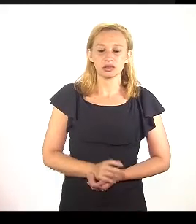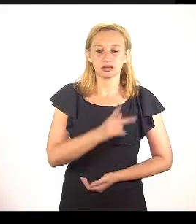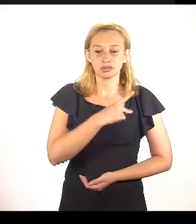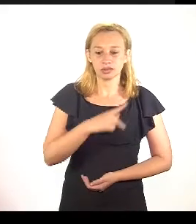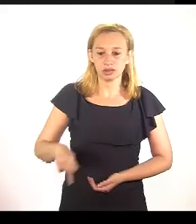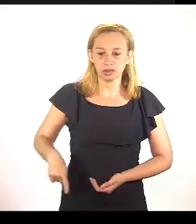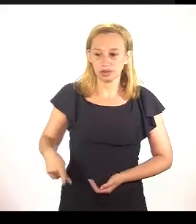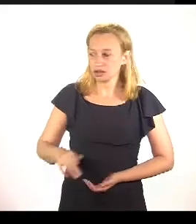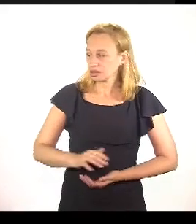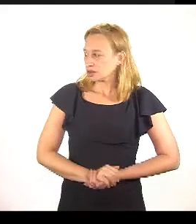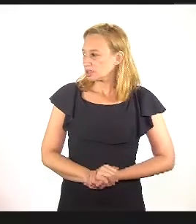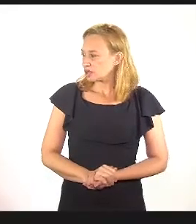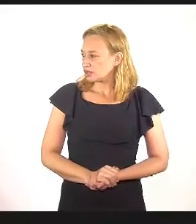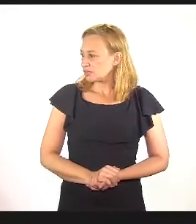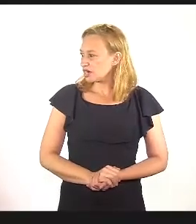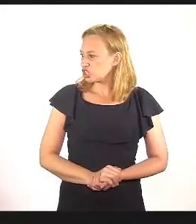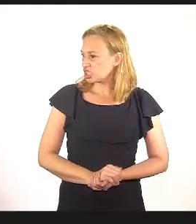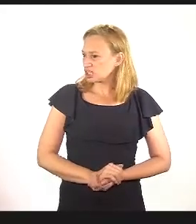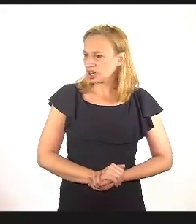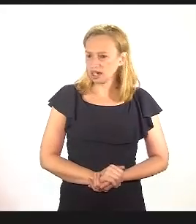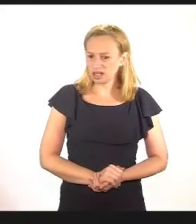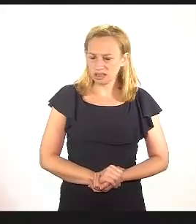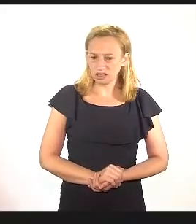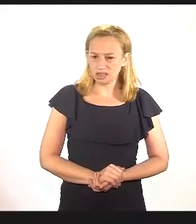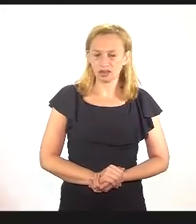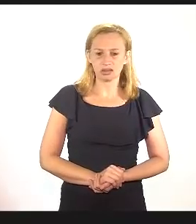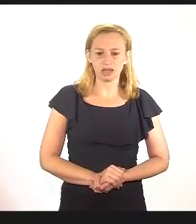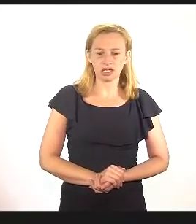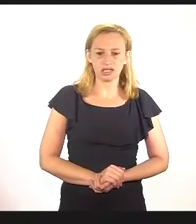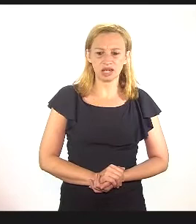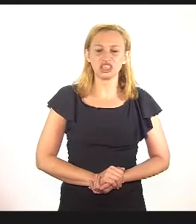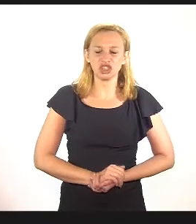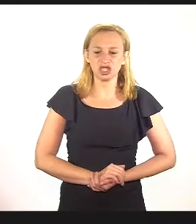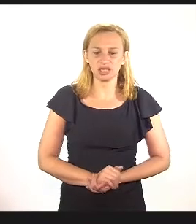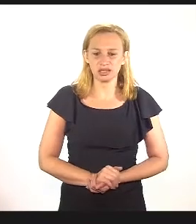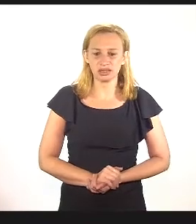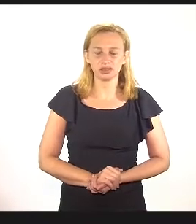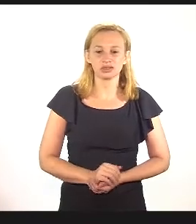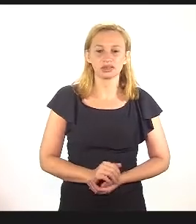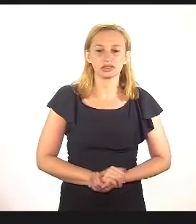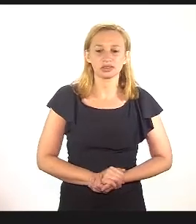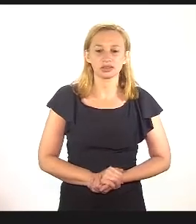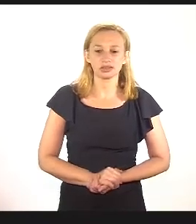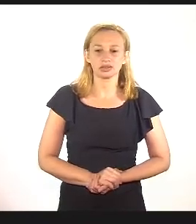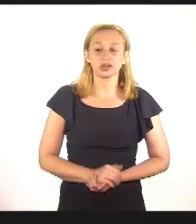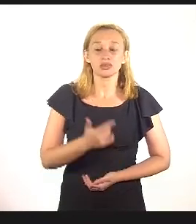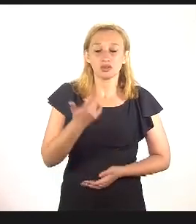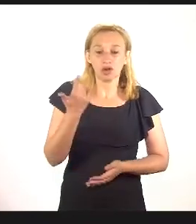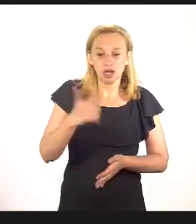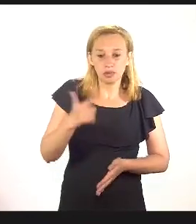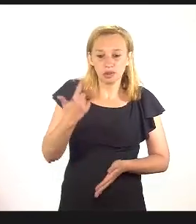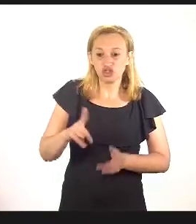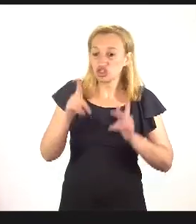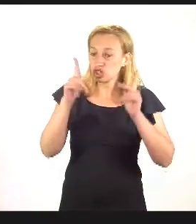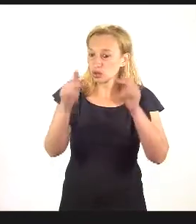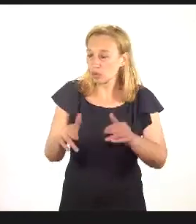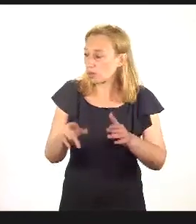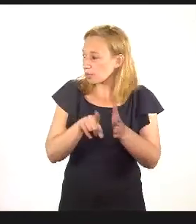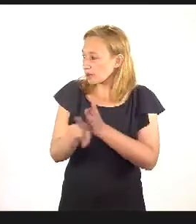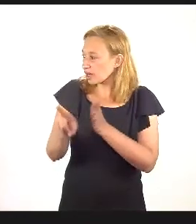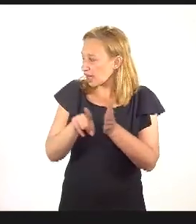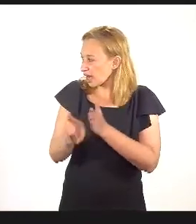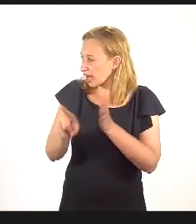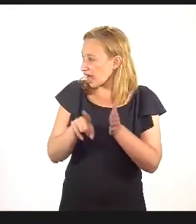Presidente, nobres deputados, nosso sabatinado doutor Vladimir, vou repetir as mesmas perguntas que eu fiz para o